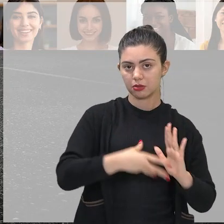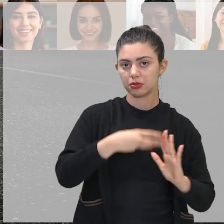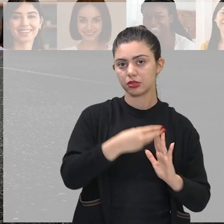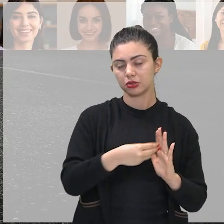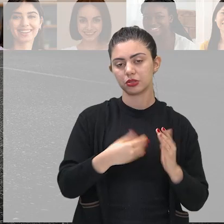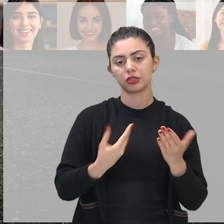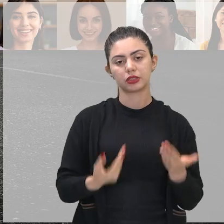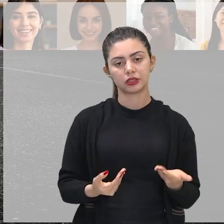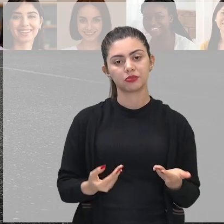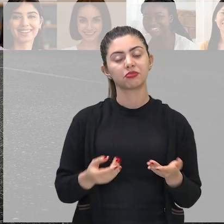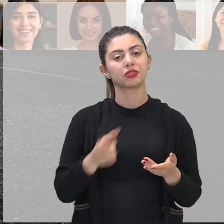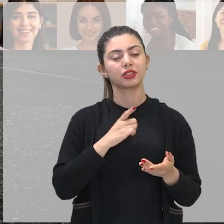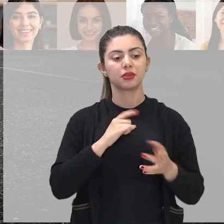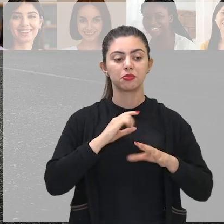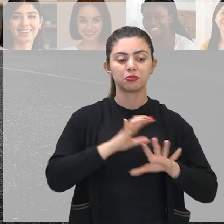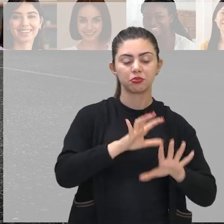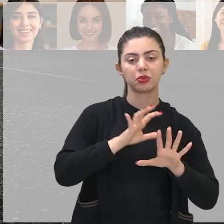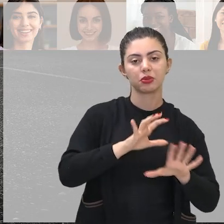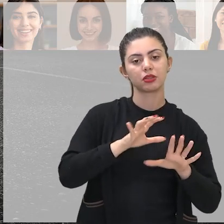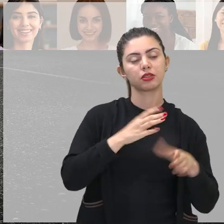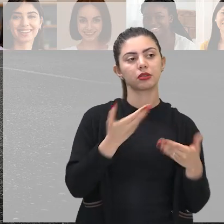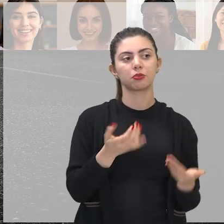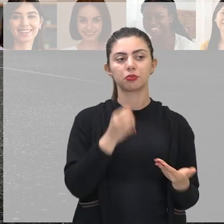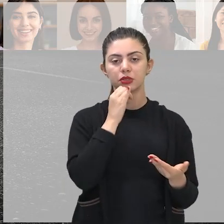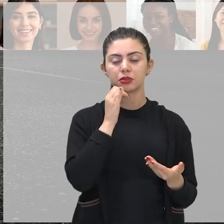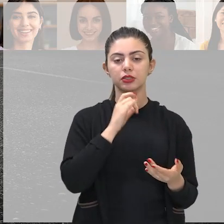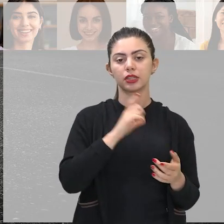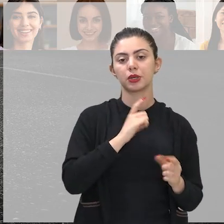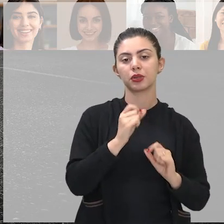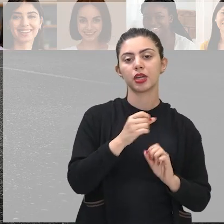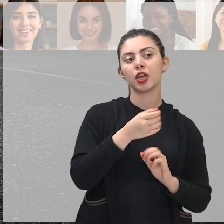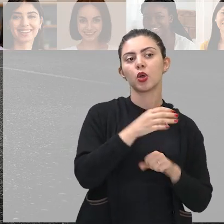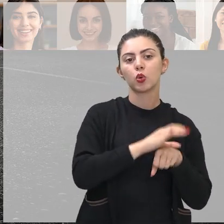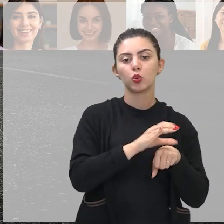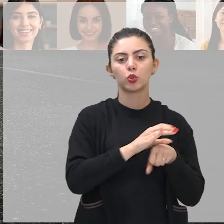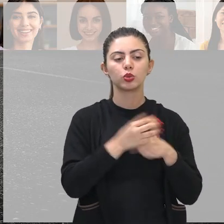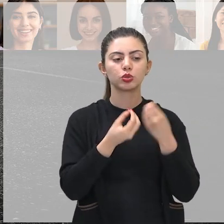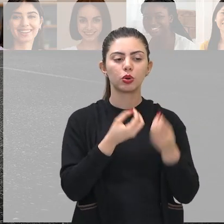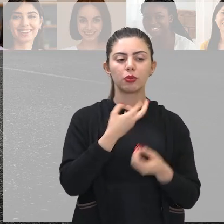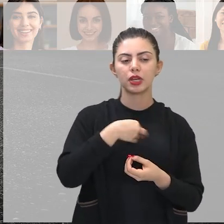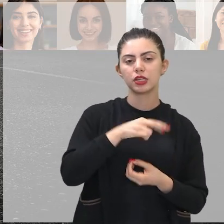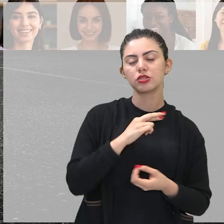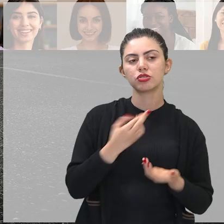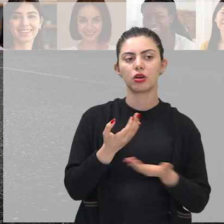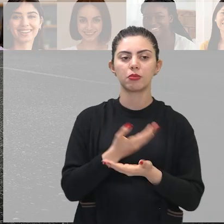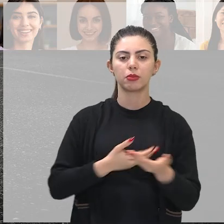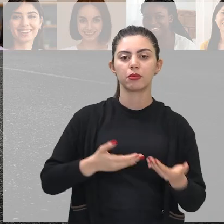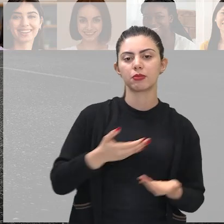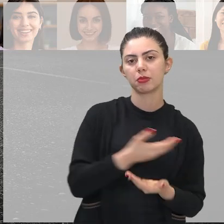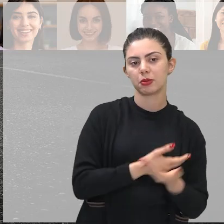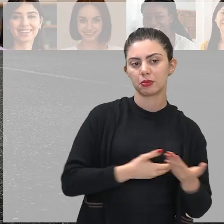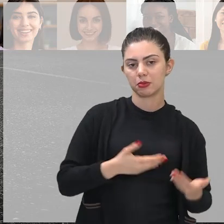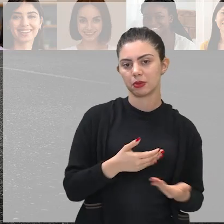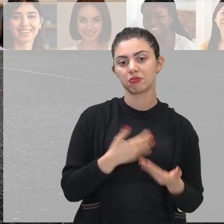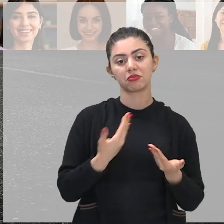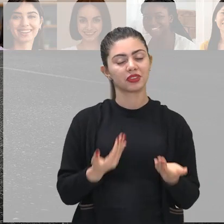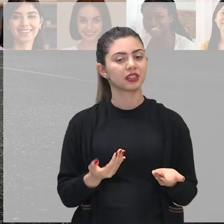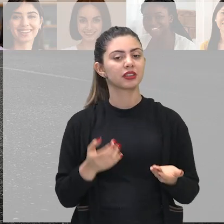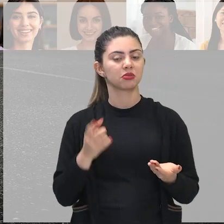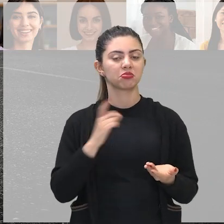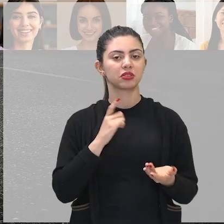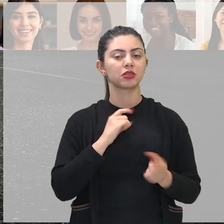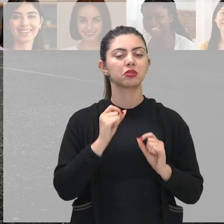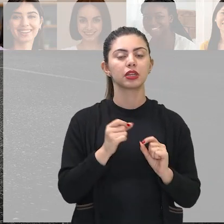que inclusive promove cursos de diálogo interreligioso e ecumênico, e tem